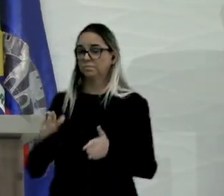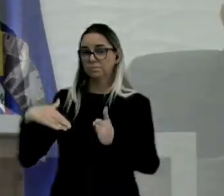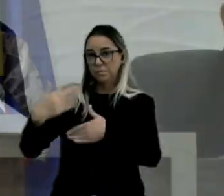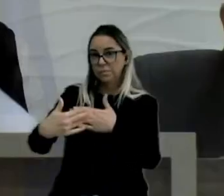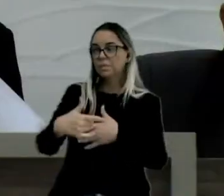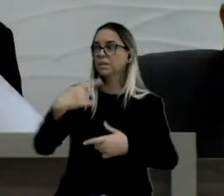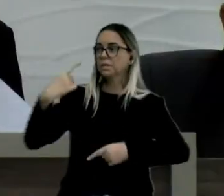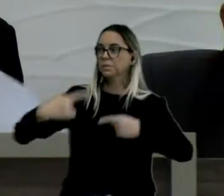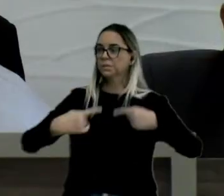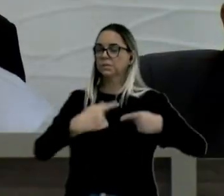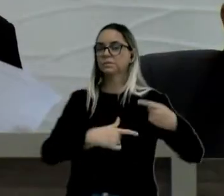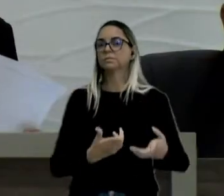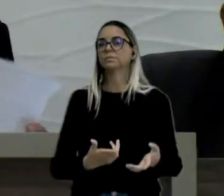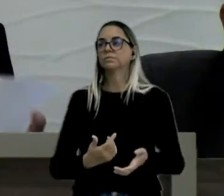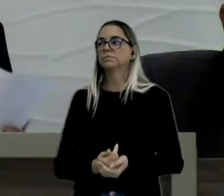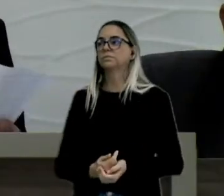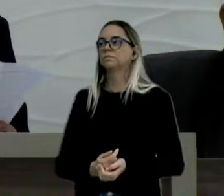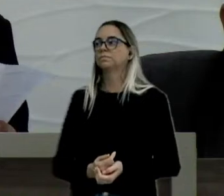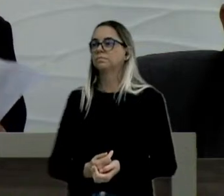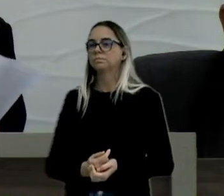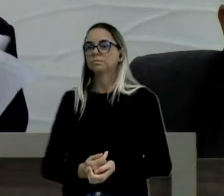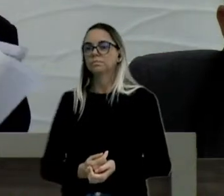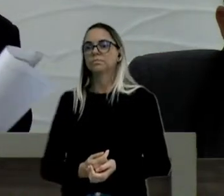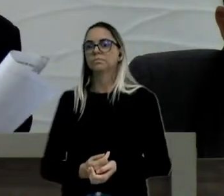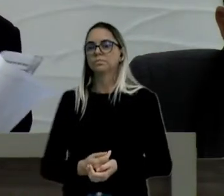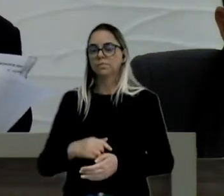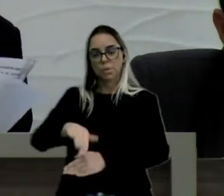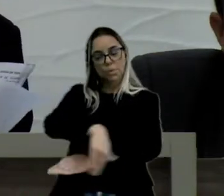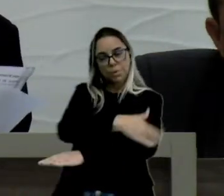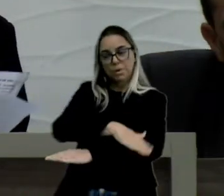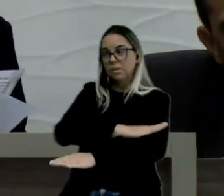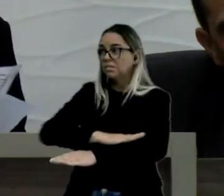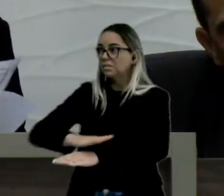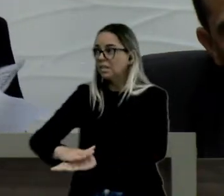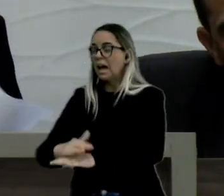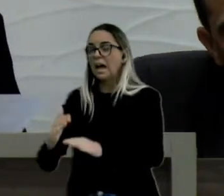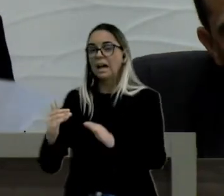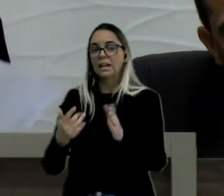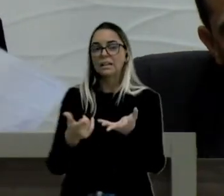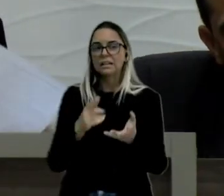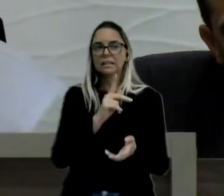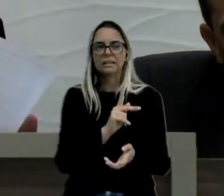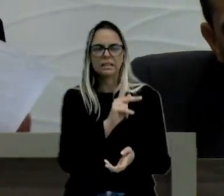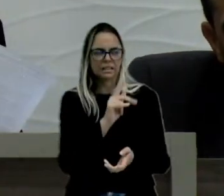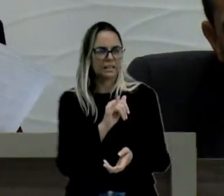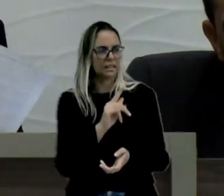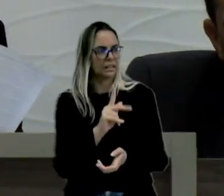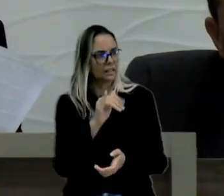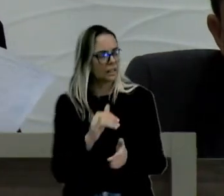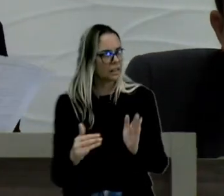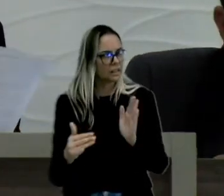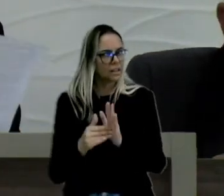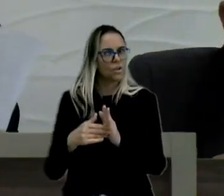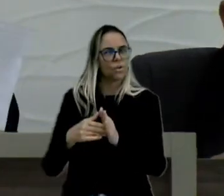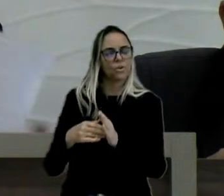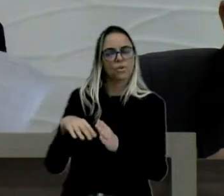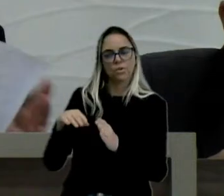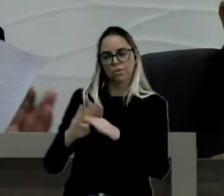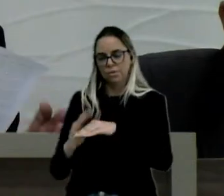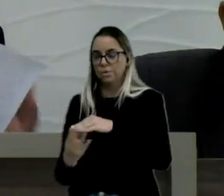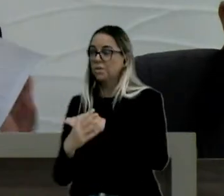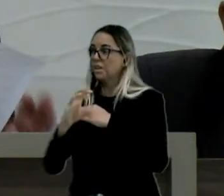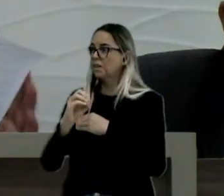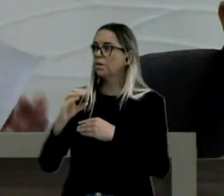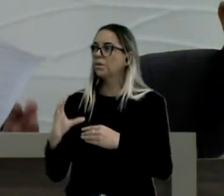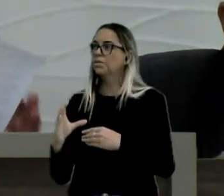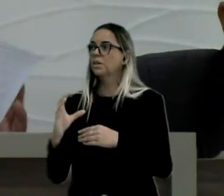discussão esse calçamento aqui de me que até oet Costa o pessoal tá colocando Barro para tapar os buracos por isso que eu tô